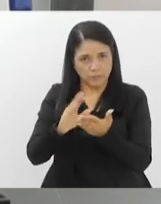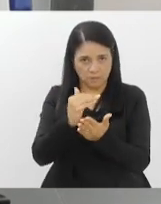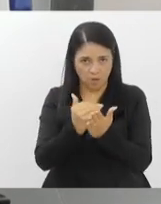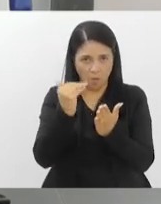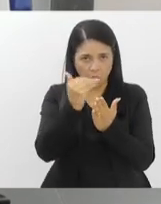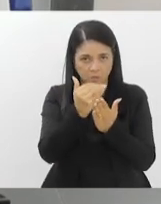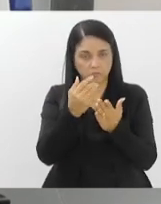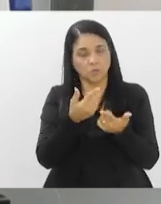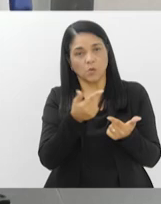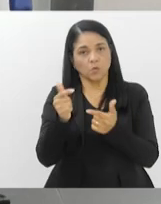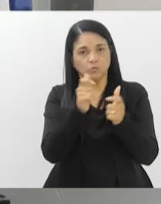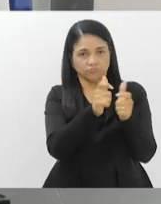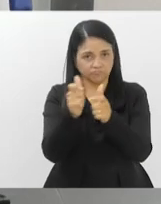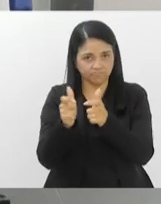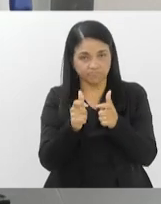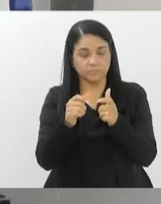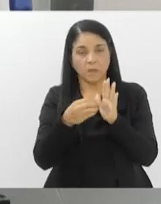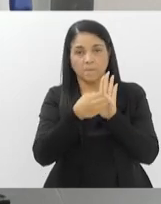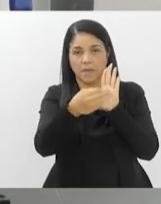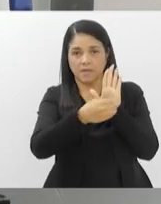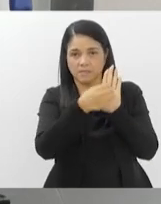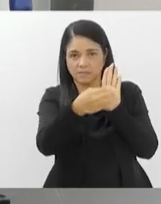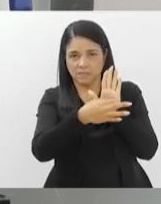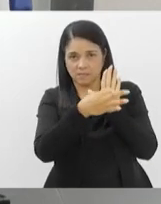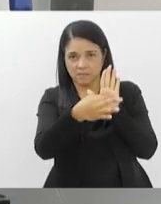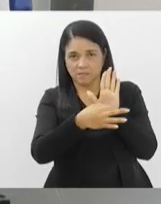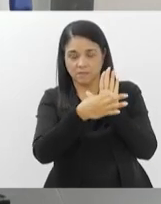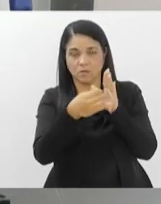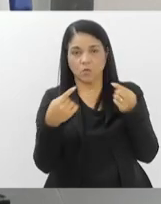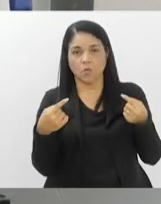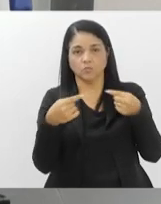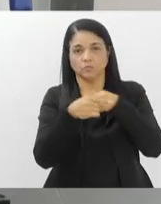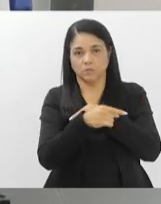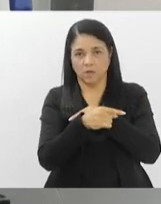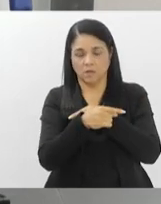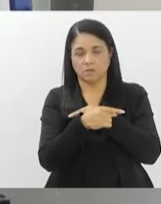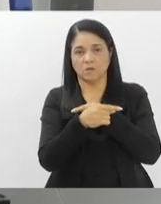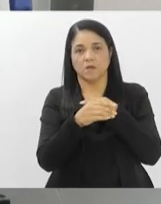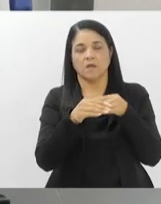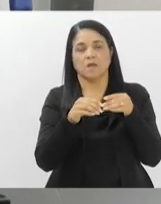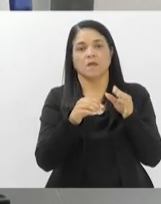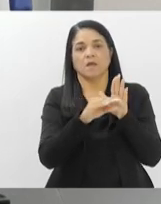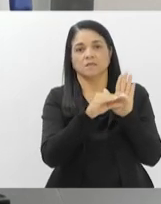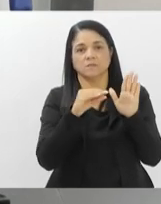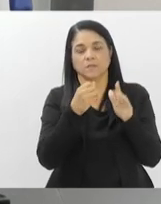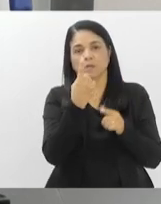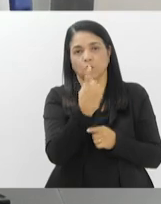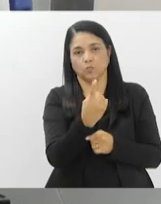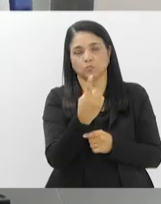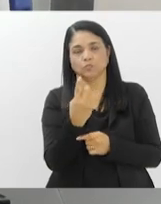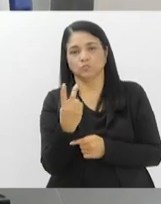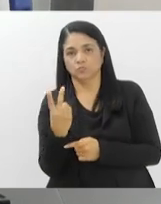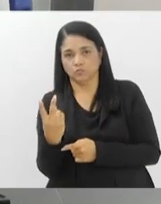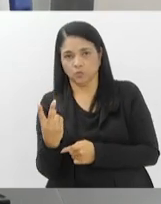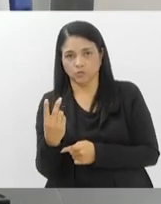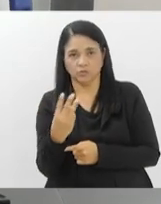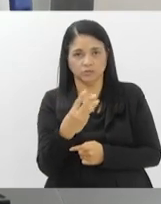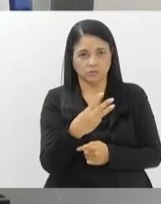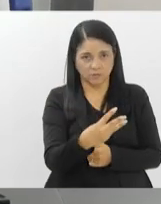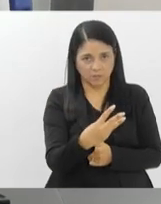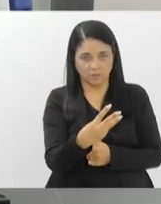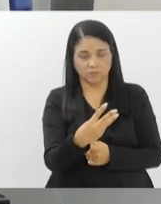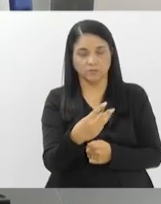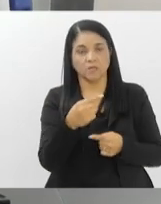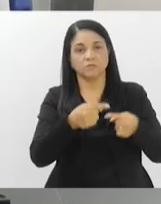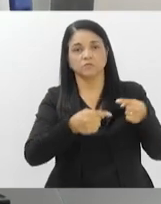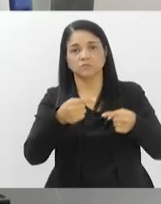outras providências. O parecer é contrário às emendas 1, 2 e 3. Em